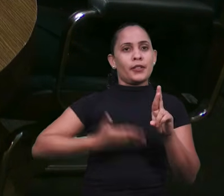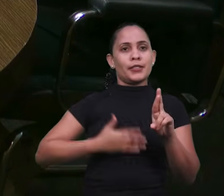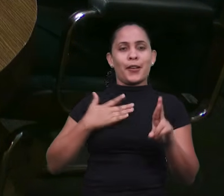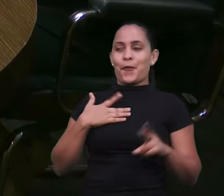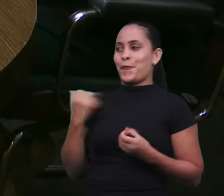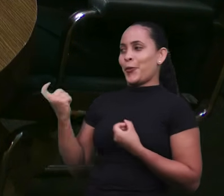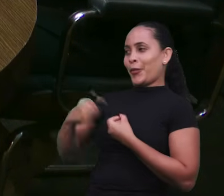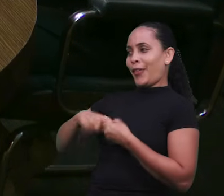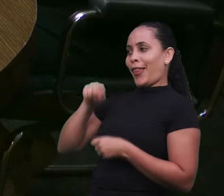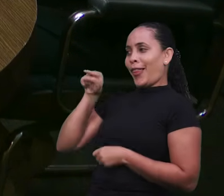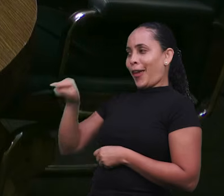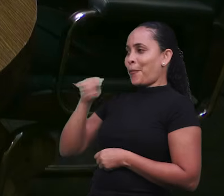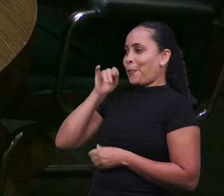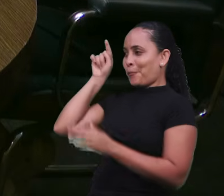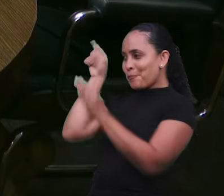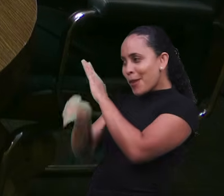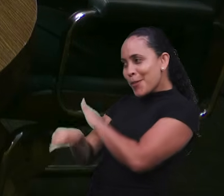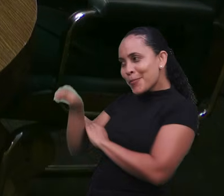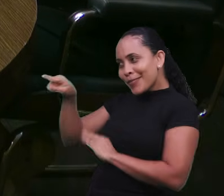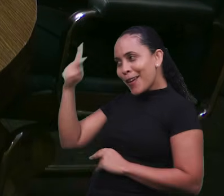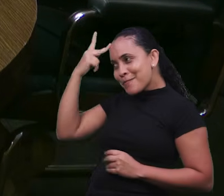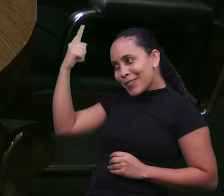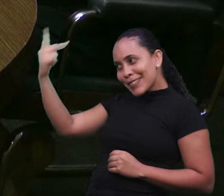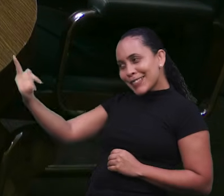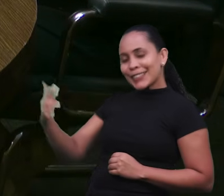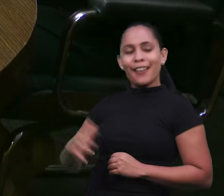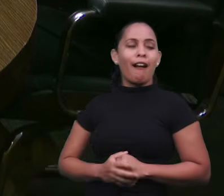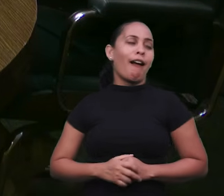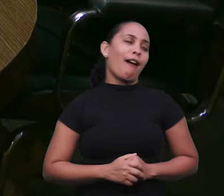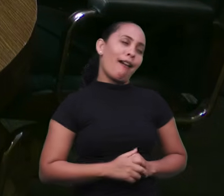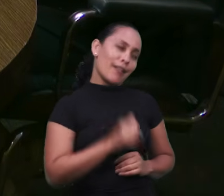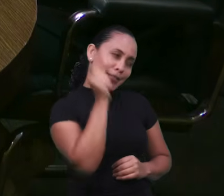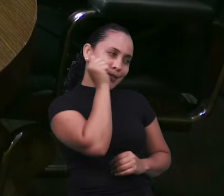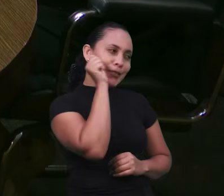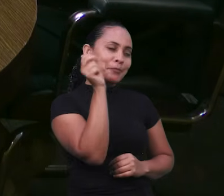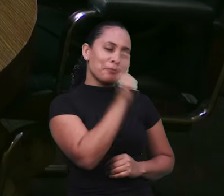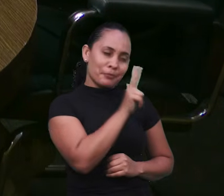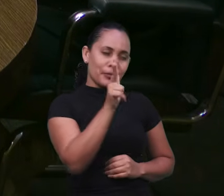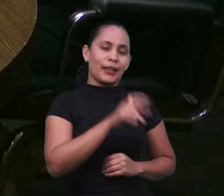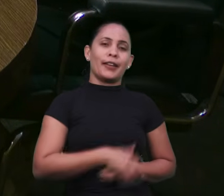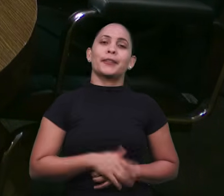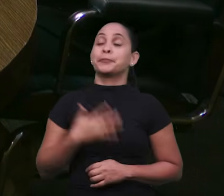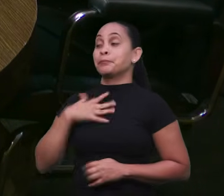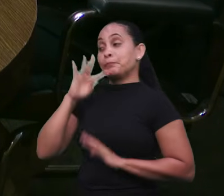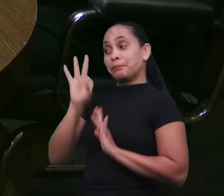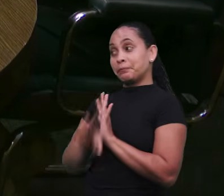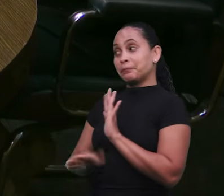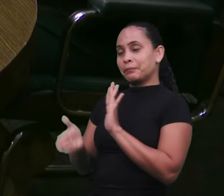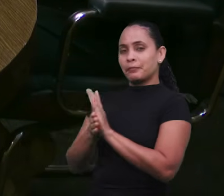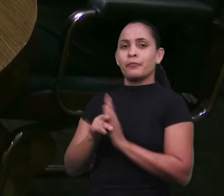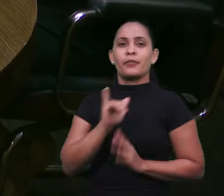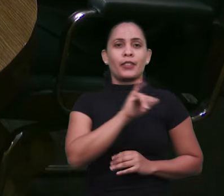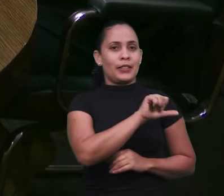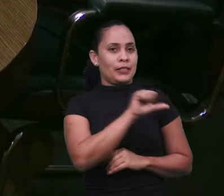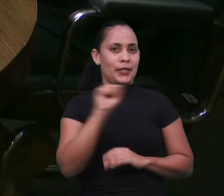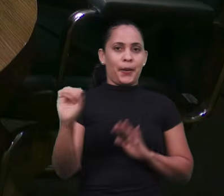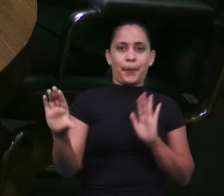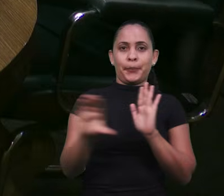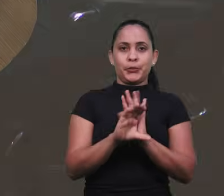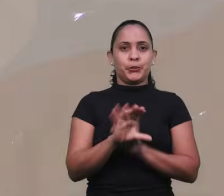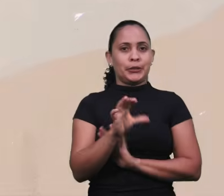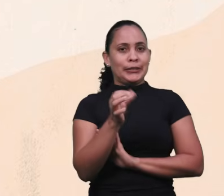Priscila, vou voltar para a Priscila agora. É esperto, né? Eu estou responsável por ler o texto. Isaías